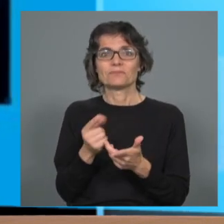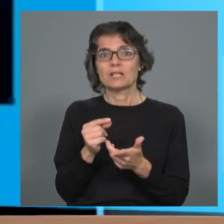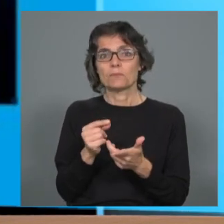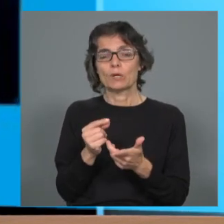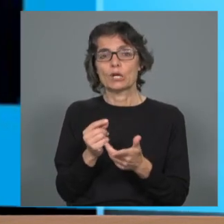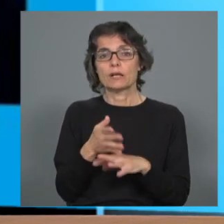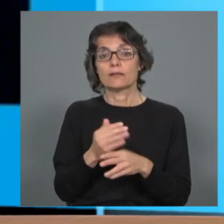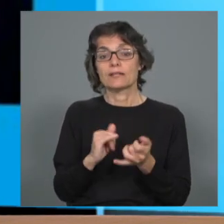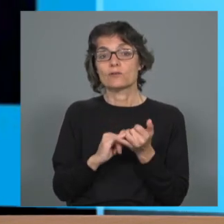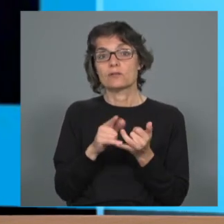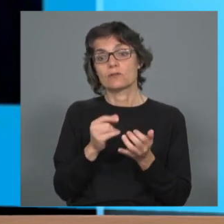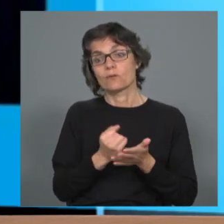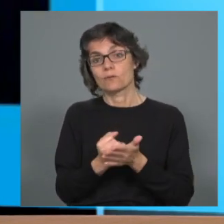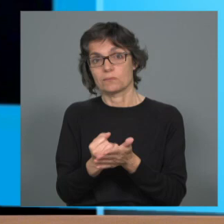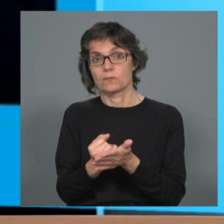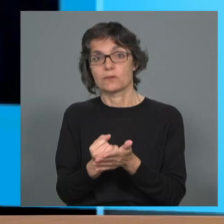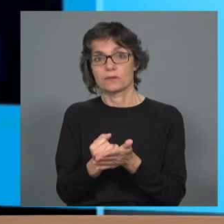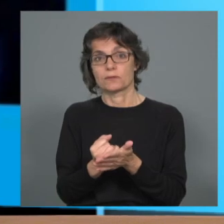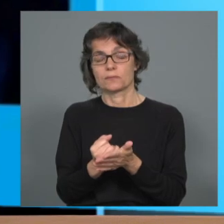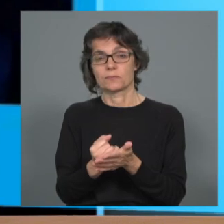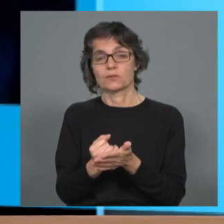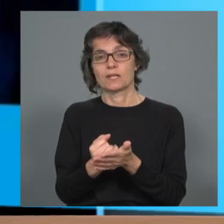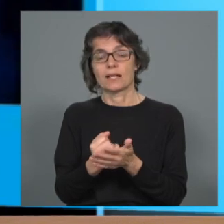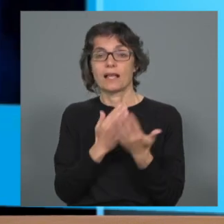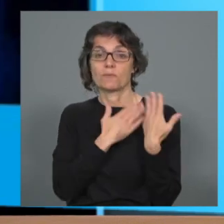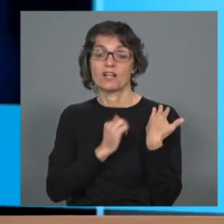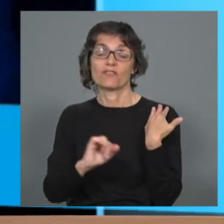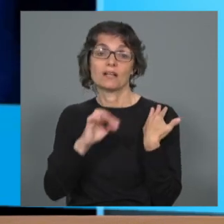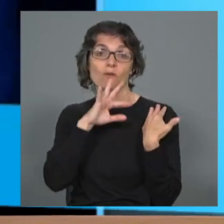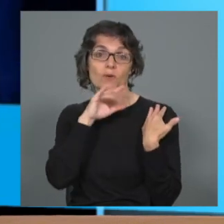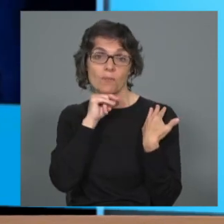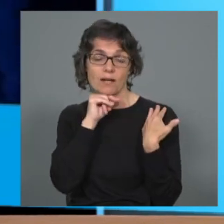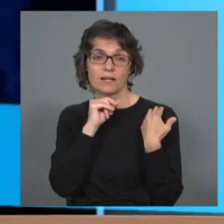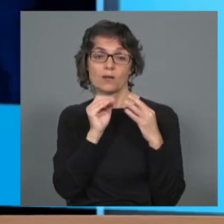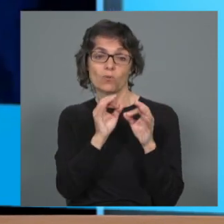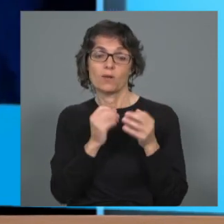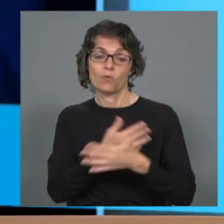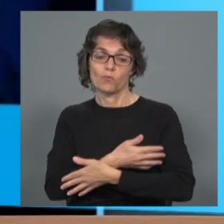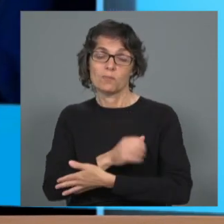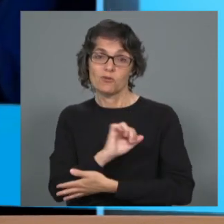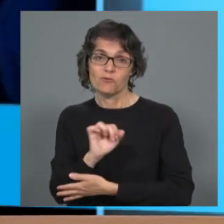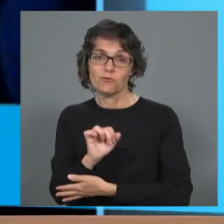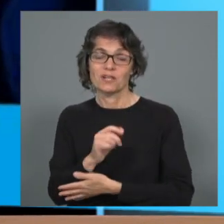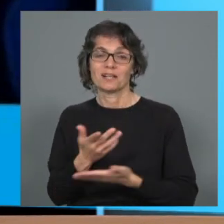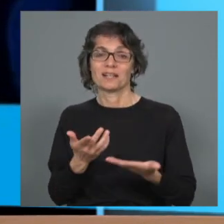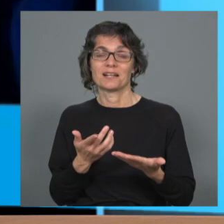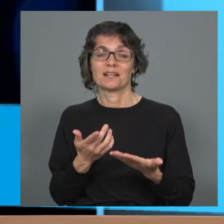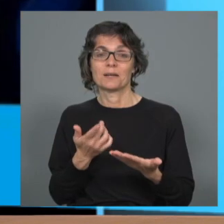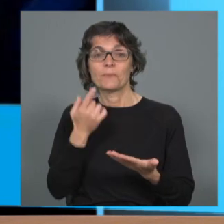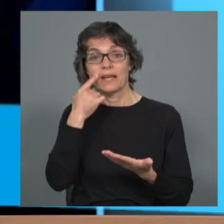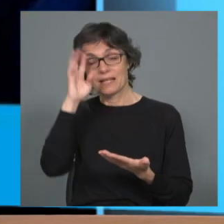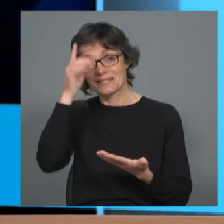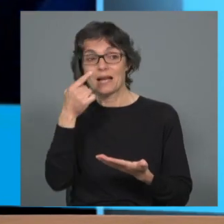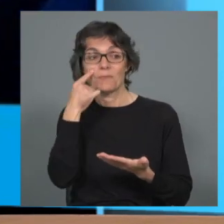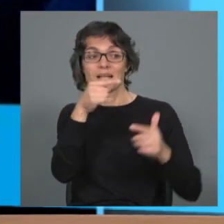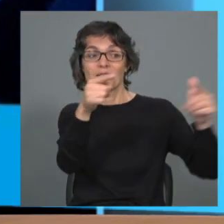nesta parte do que é ser mãe, de como tratar o bebê. Têm os seus bebés na sala de